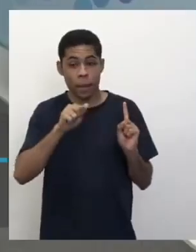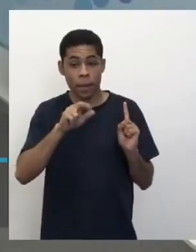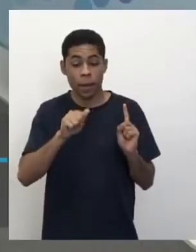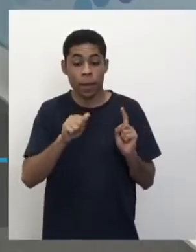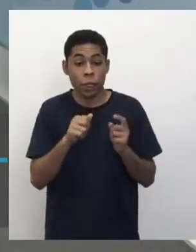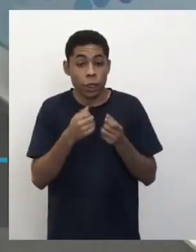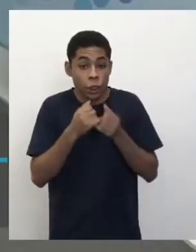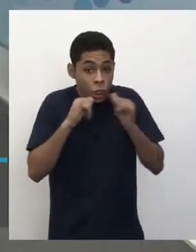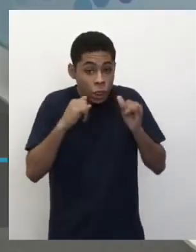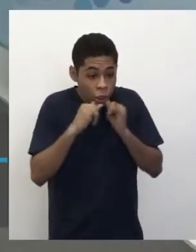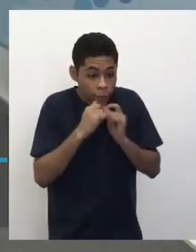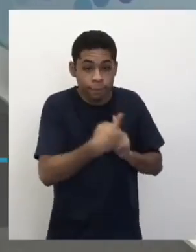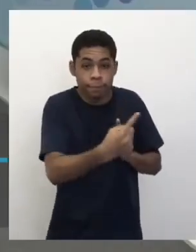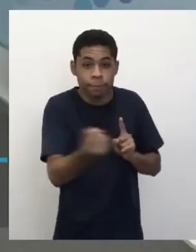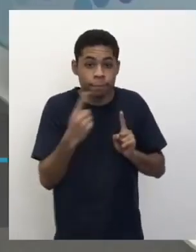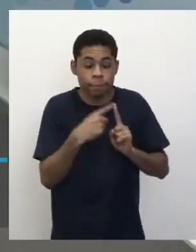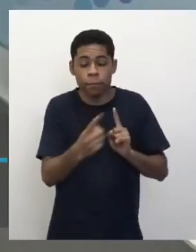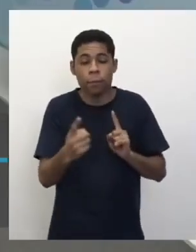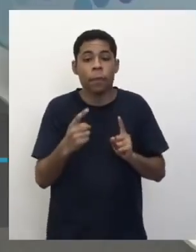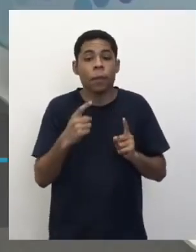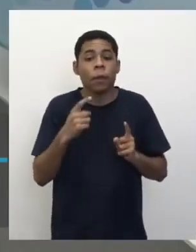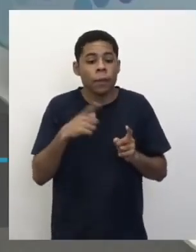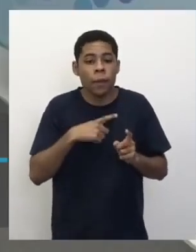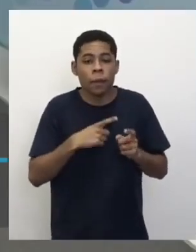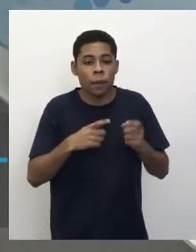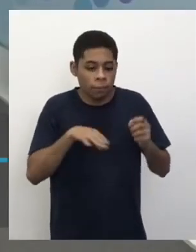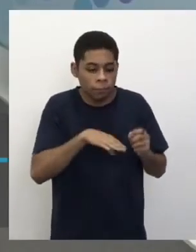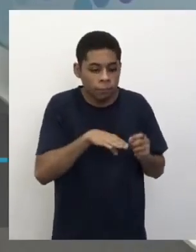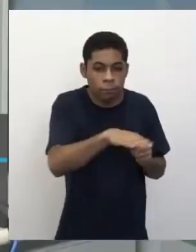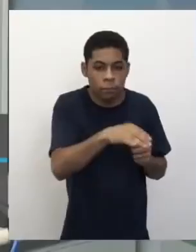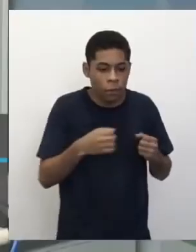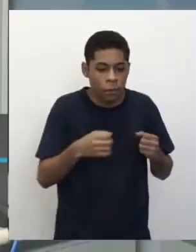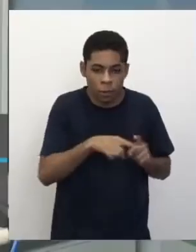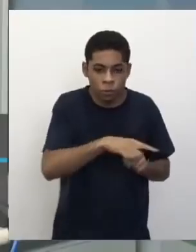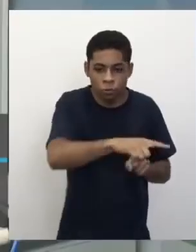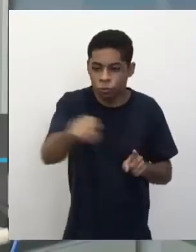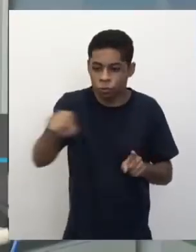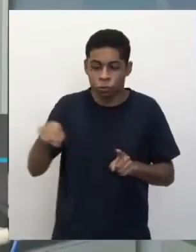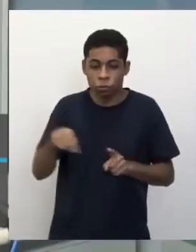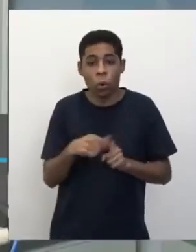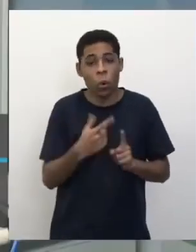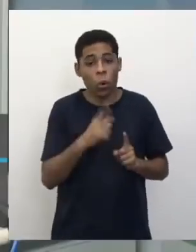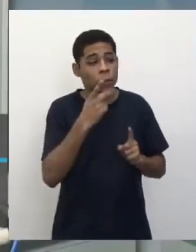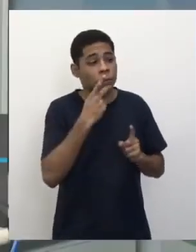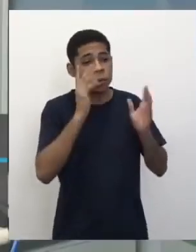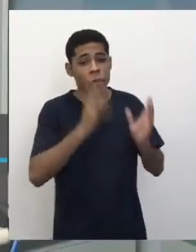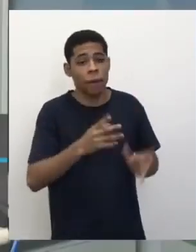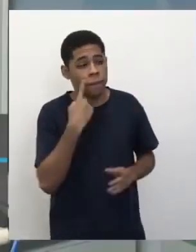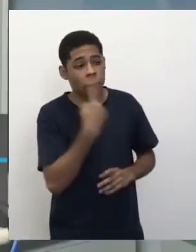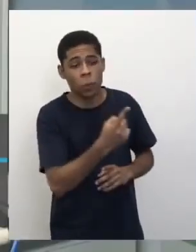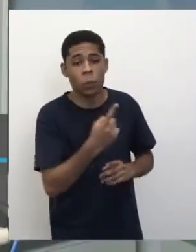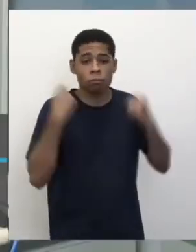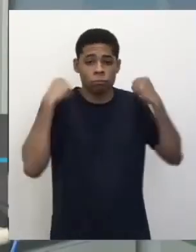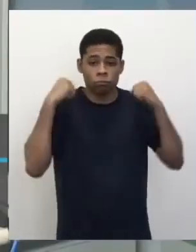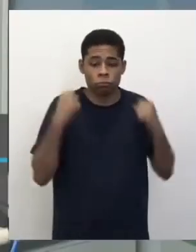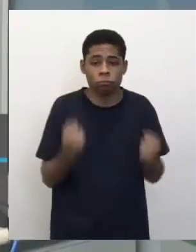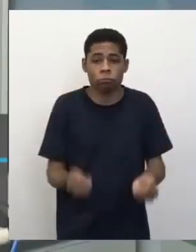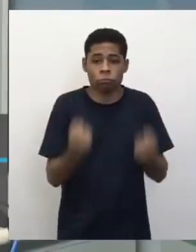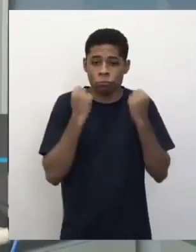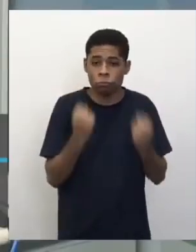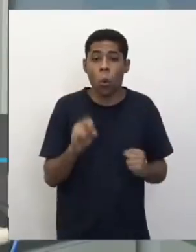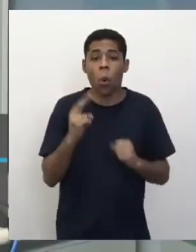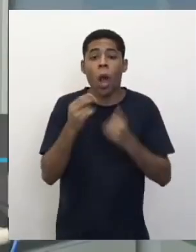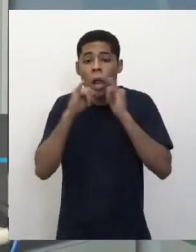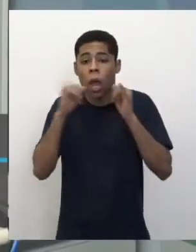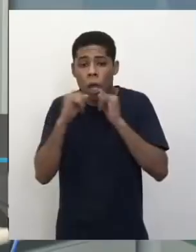circuito elétrico, rota, da aluna Rebeca. Muitos falaram que já viram na academia, ou circuito elétrico, como vocês